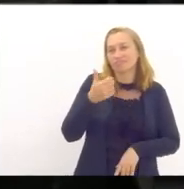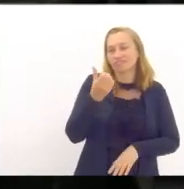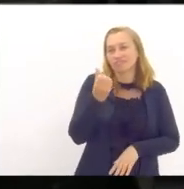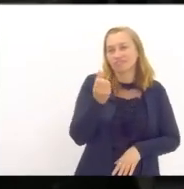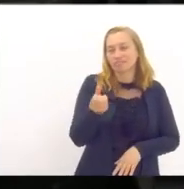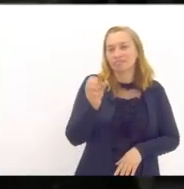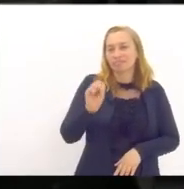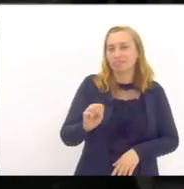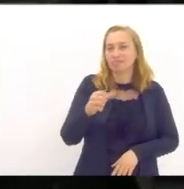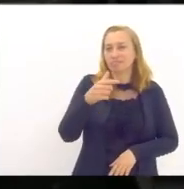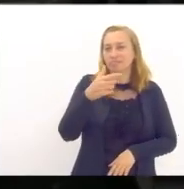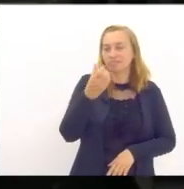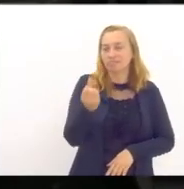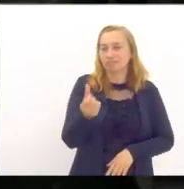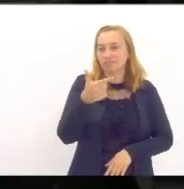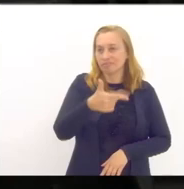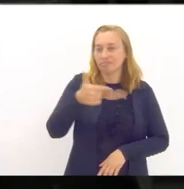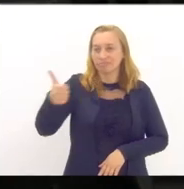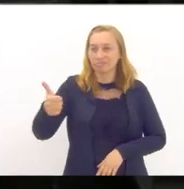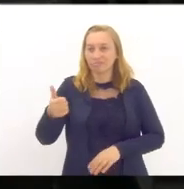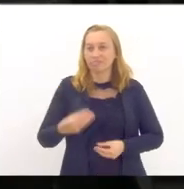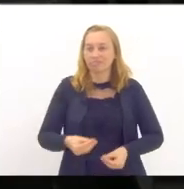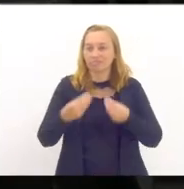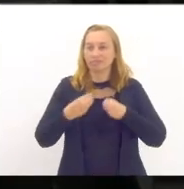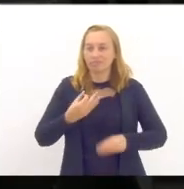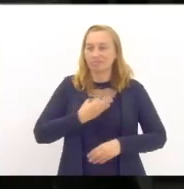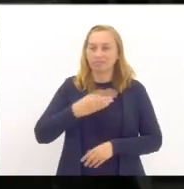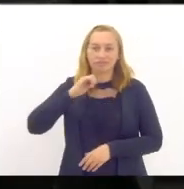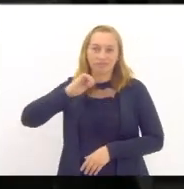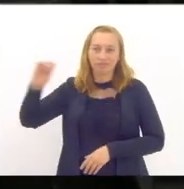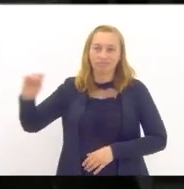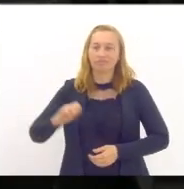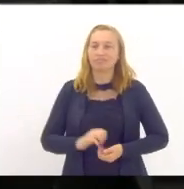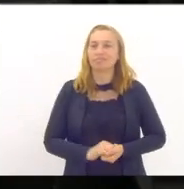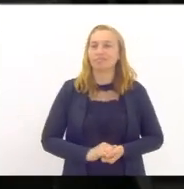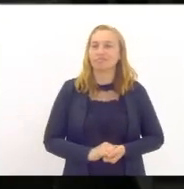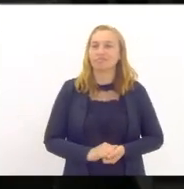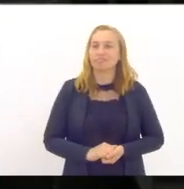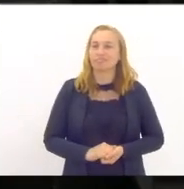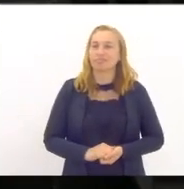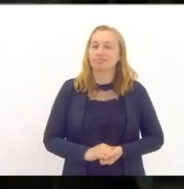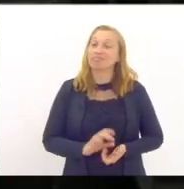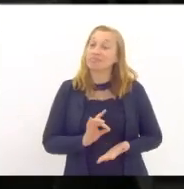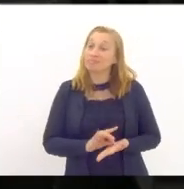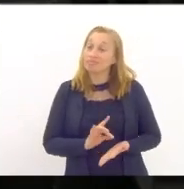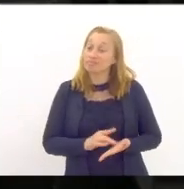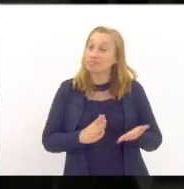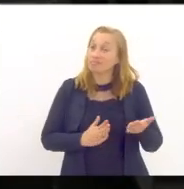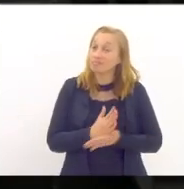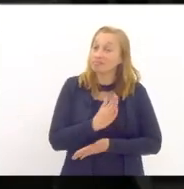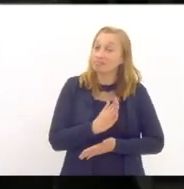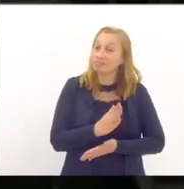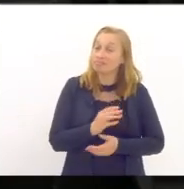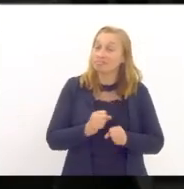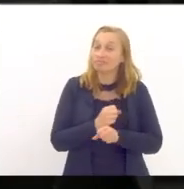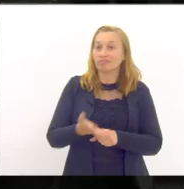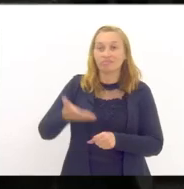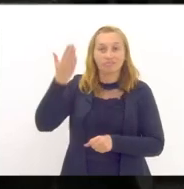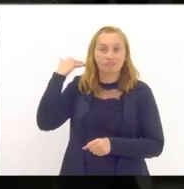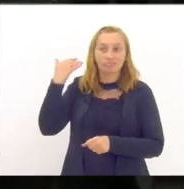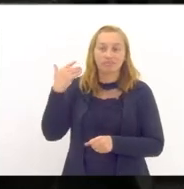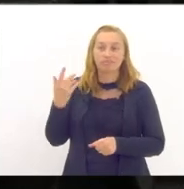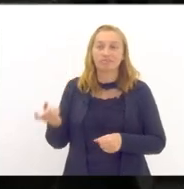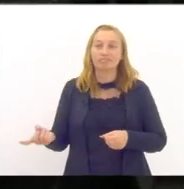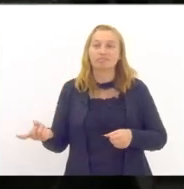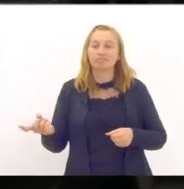2021 que me concede esta medalha Tiradentes. Ela foi, na verdade, aprovada no ano passado, mas a